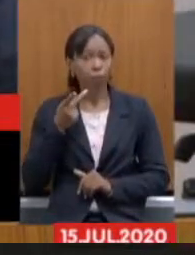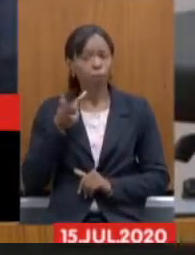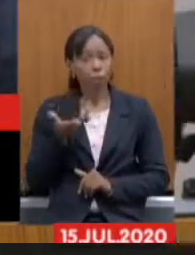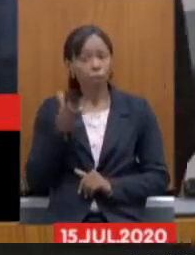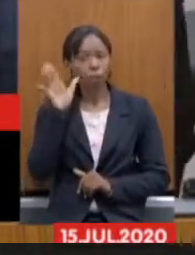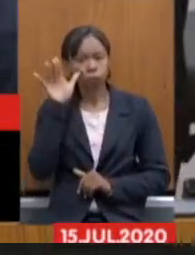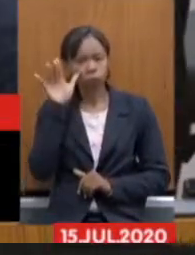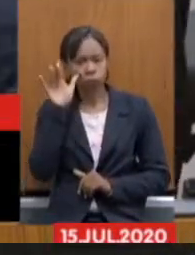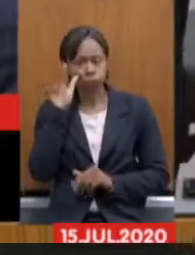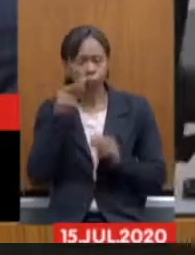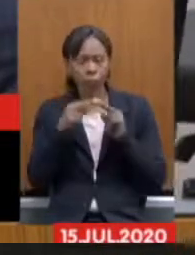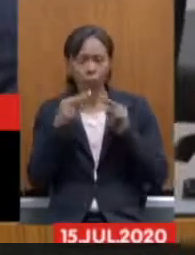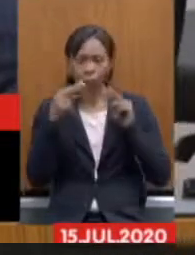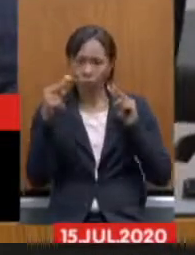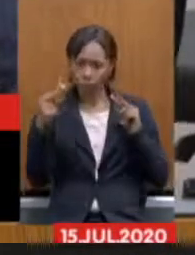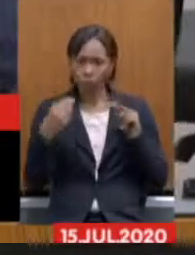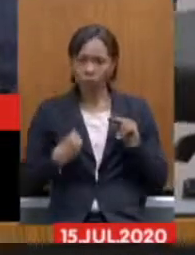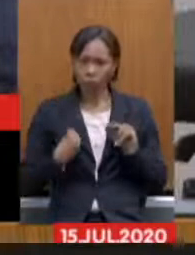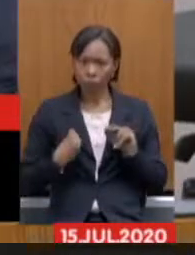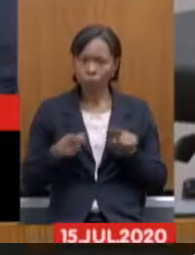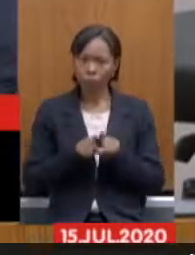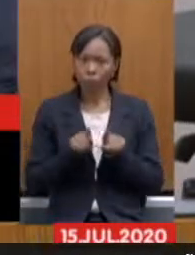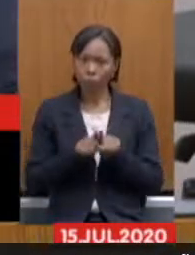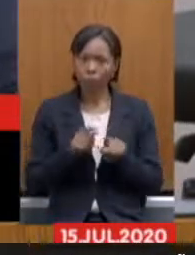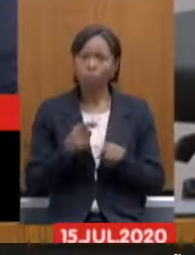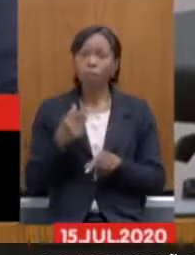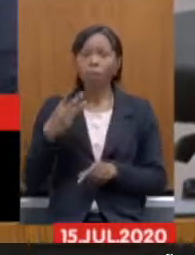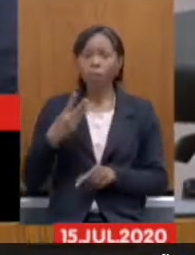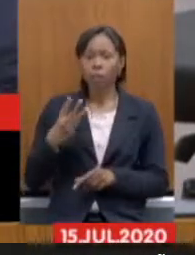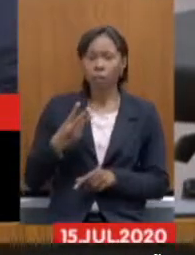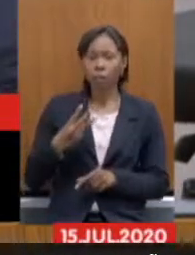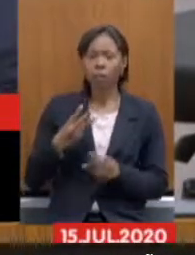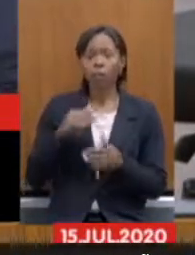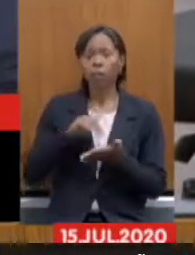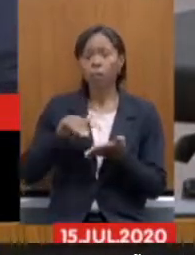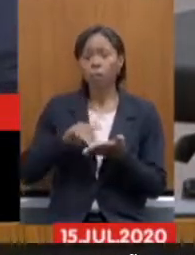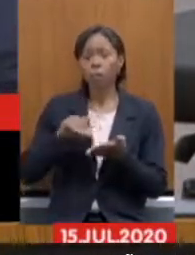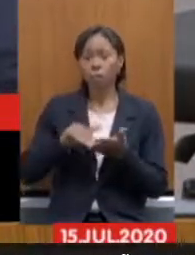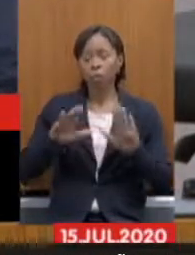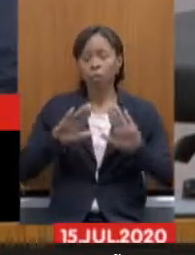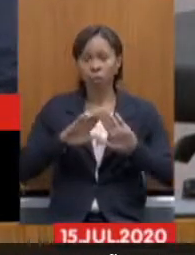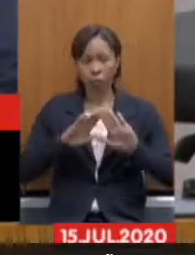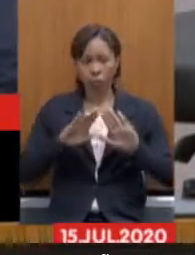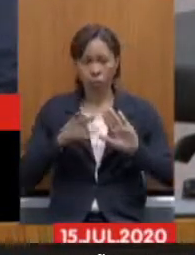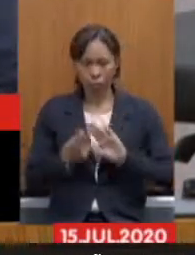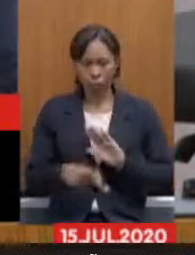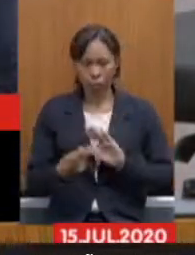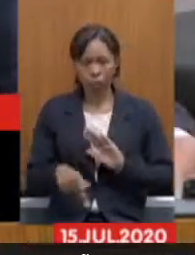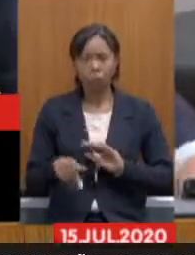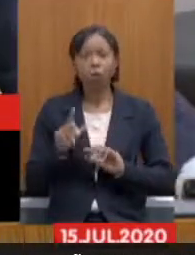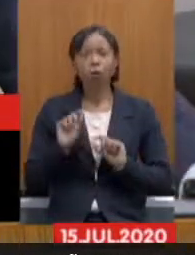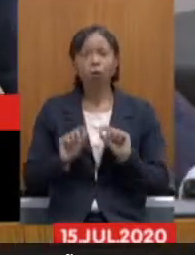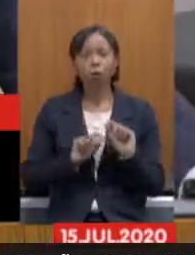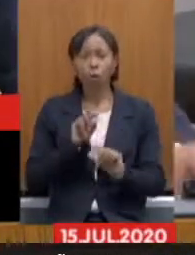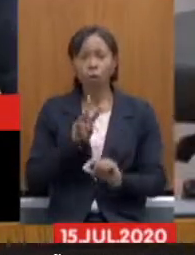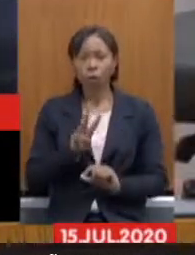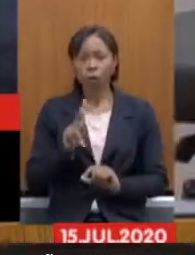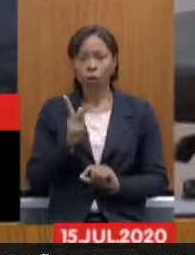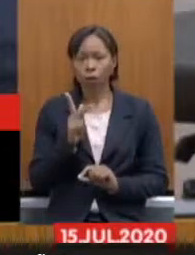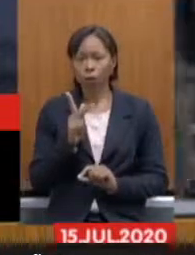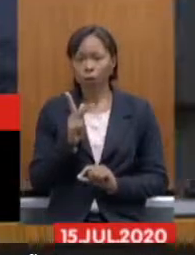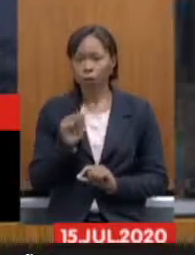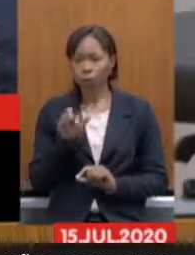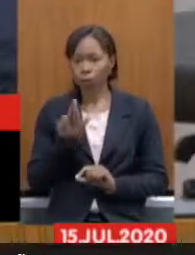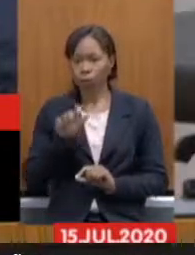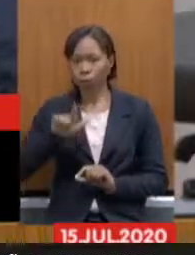de maneira remota nós temos o terceiro secretário da assembleia legislativa de minas o deputado arlen santiago